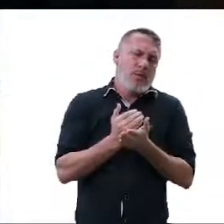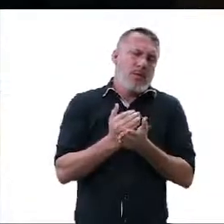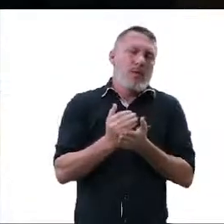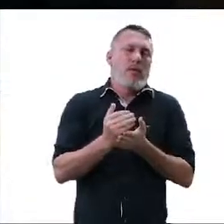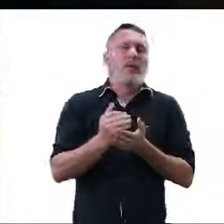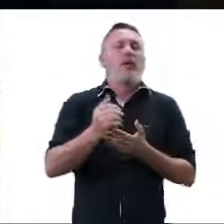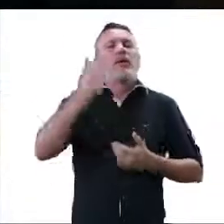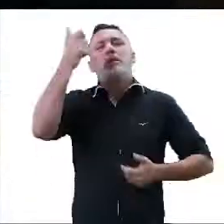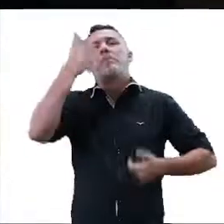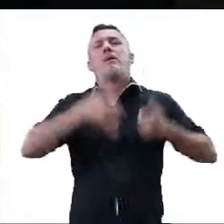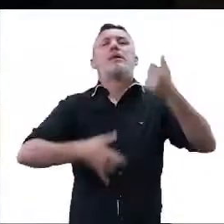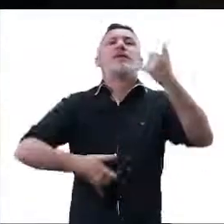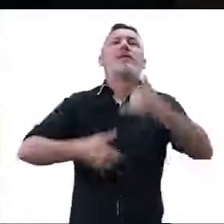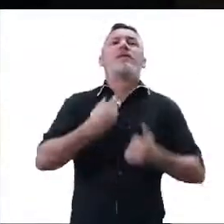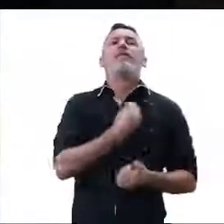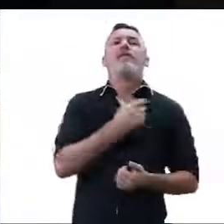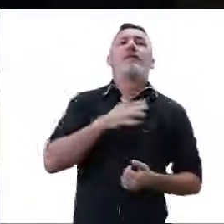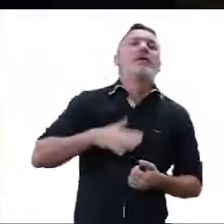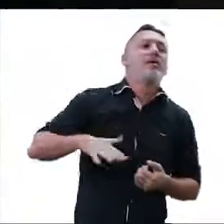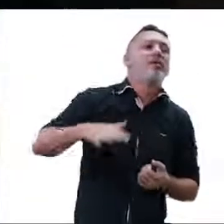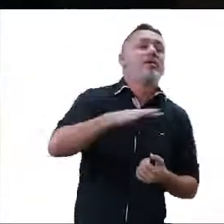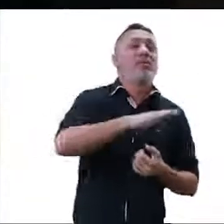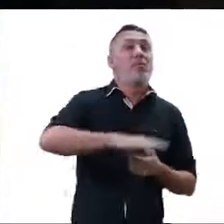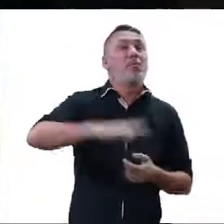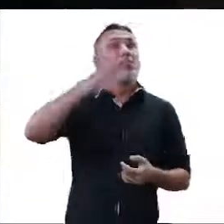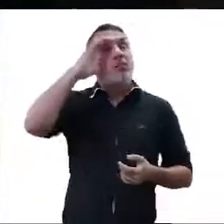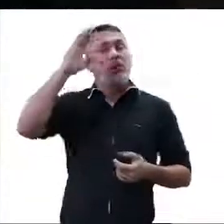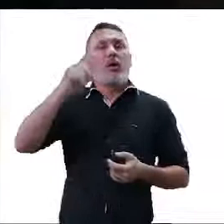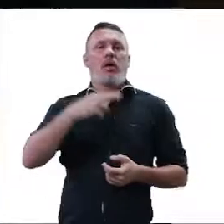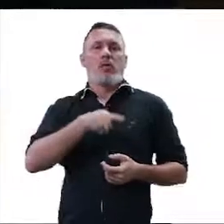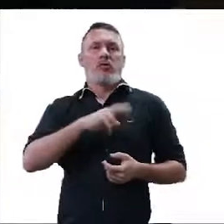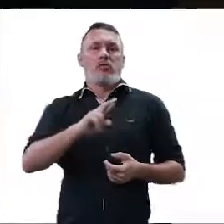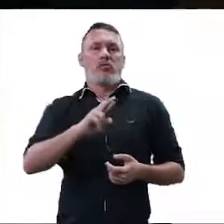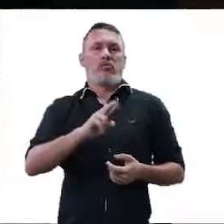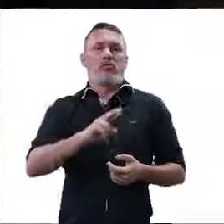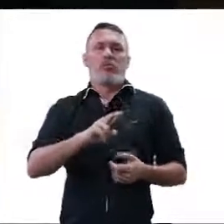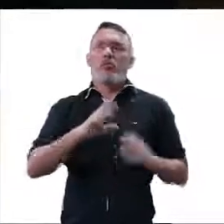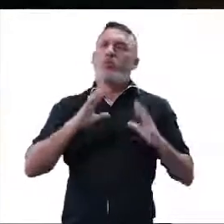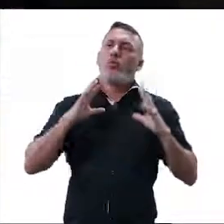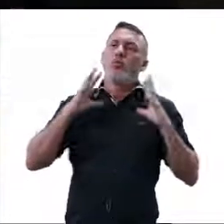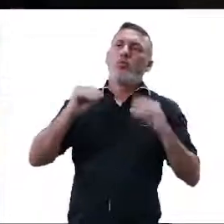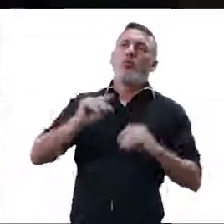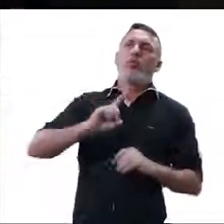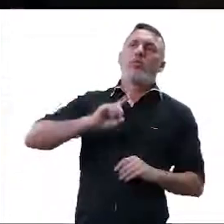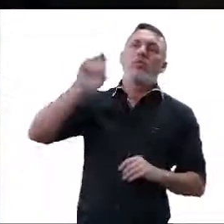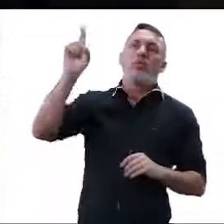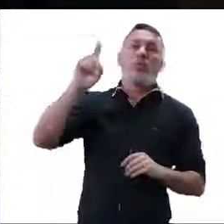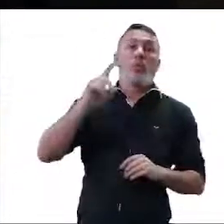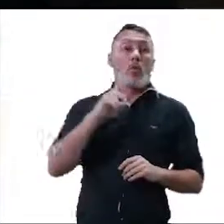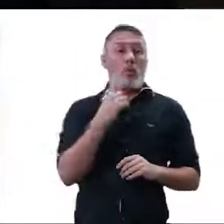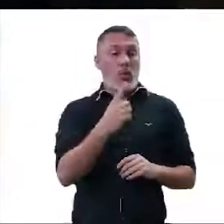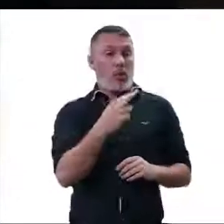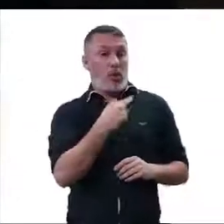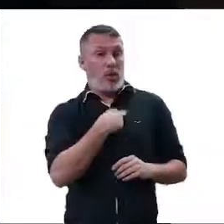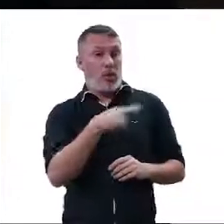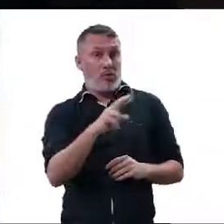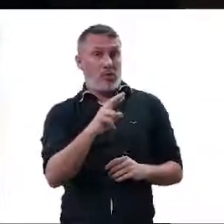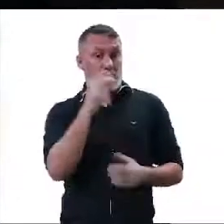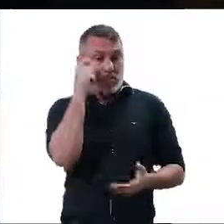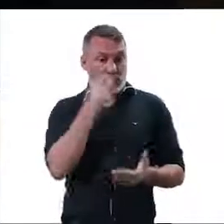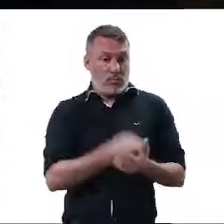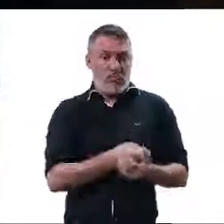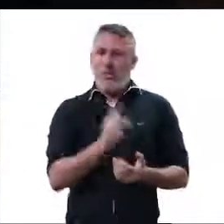tudo pelo prisma da religião. Não é uma religião específica, é apenas pelo prisma